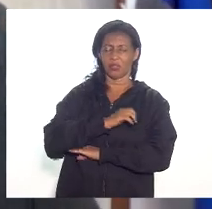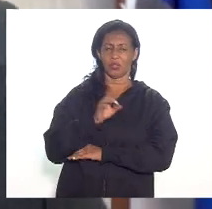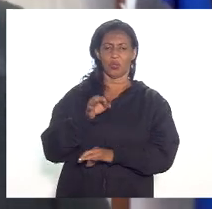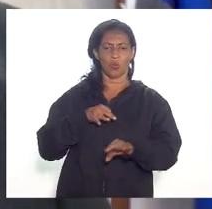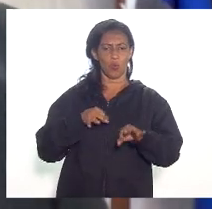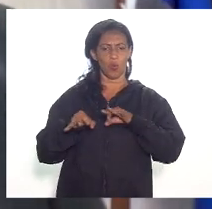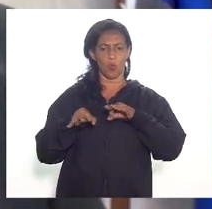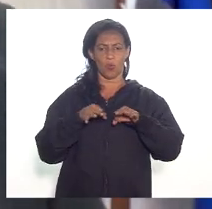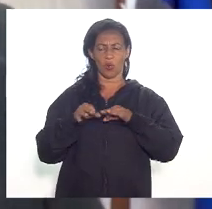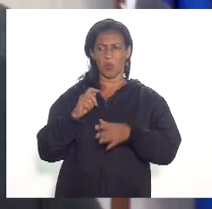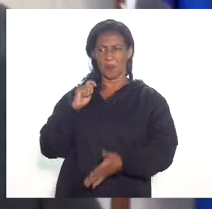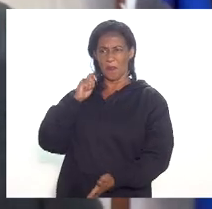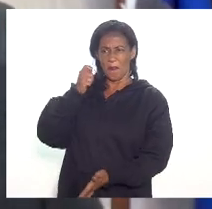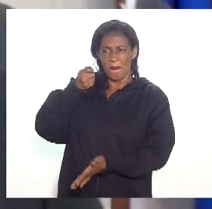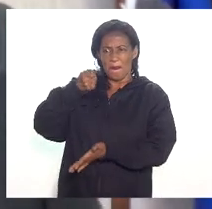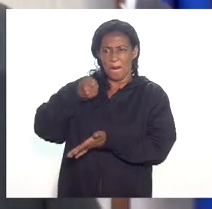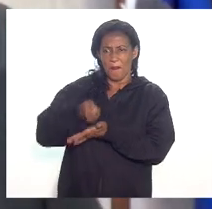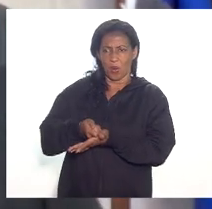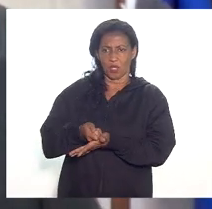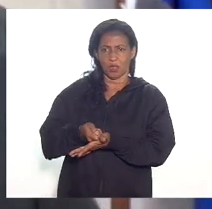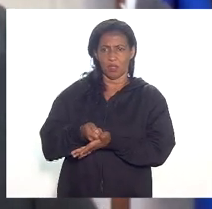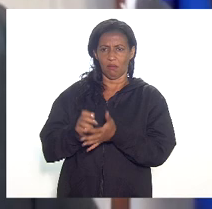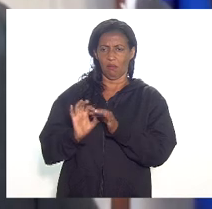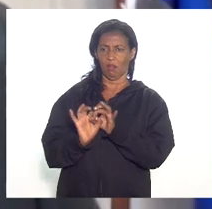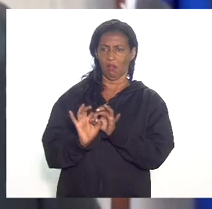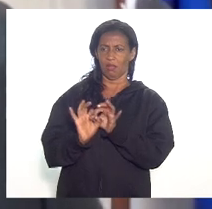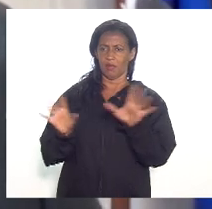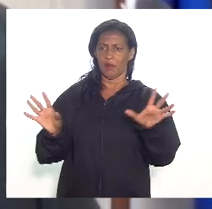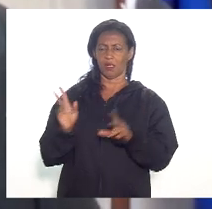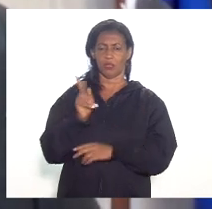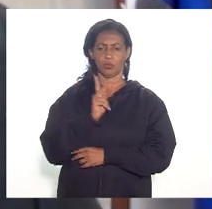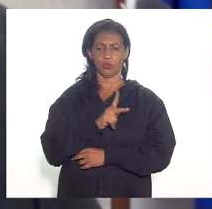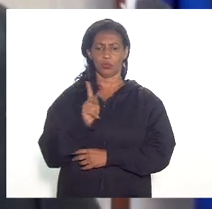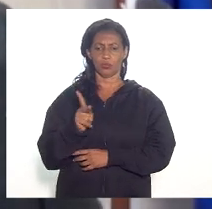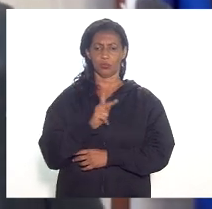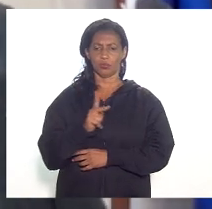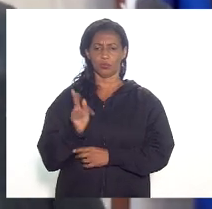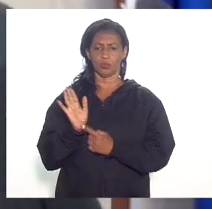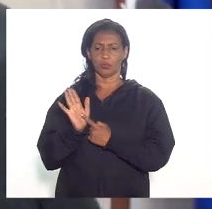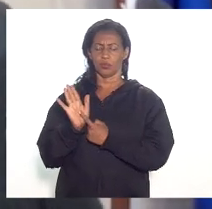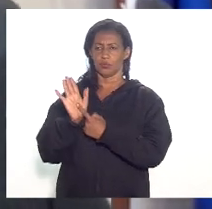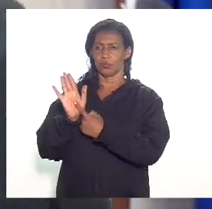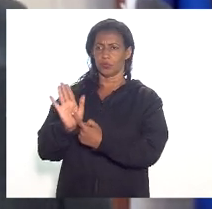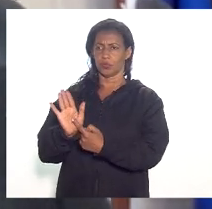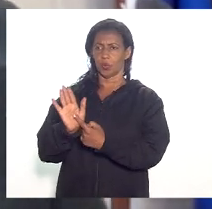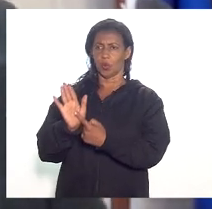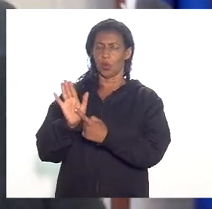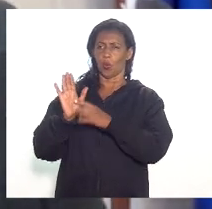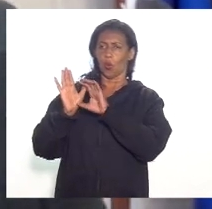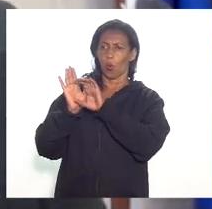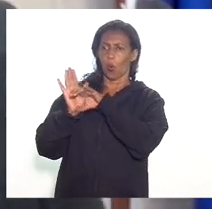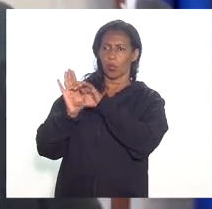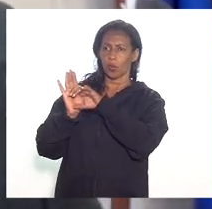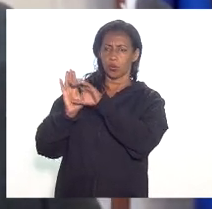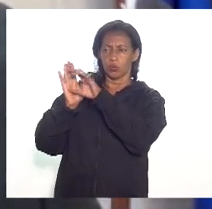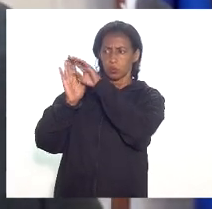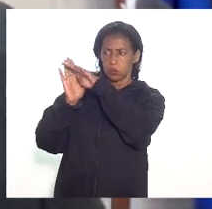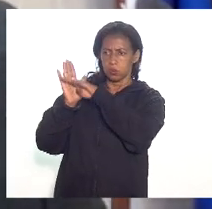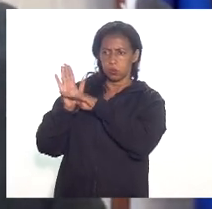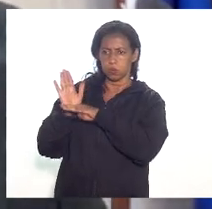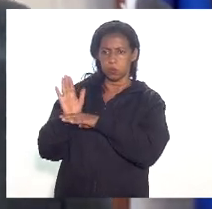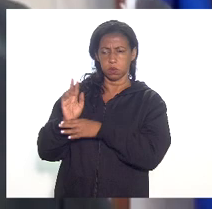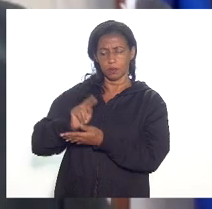impõe a liberdade dos professores de apresentarem o conteúdo e as versões